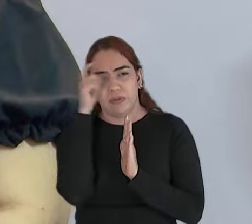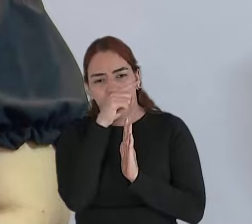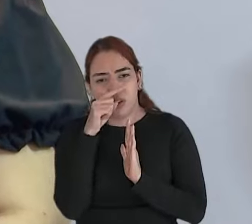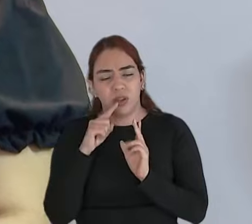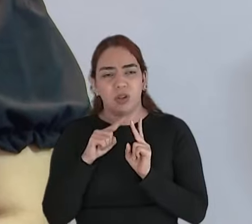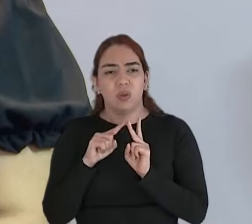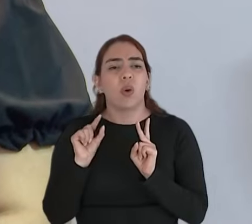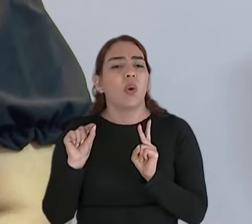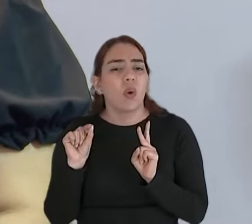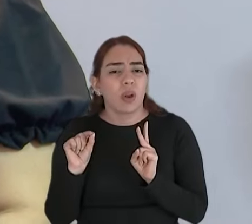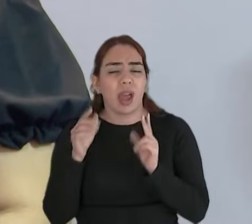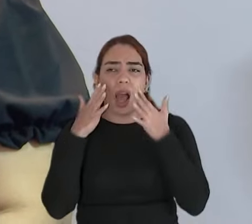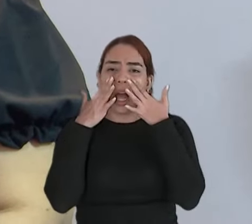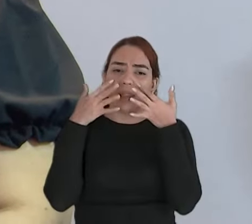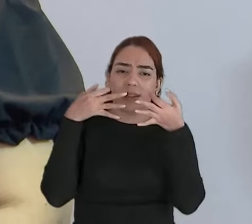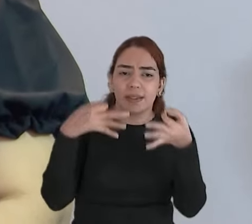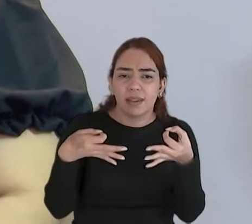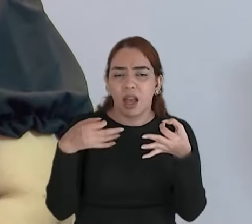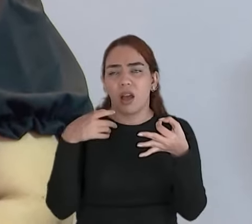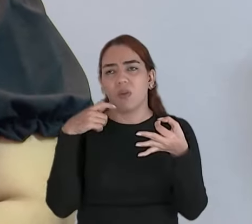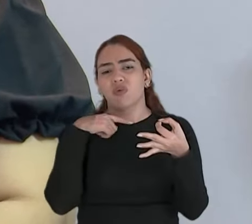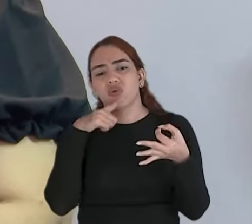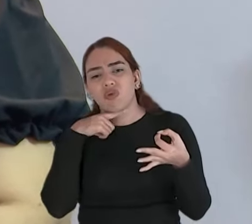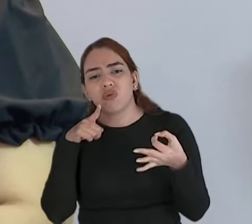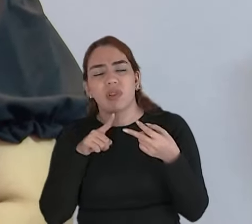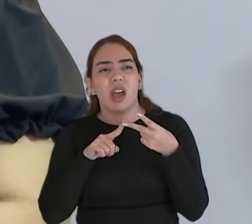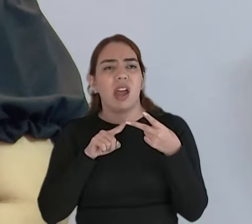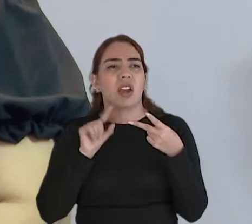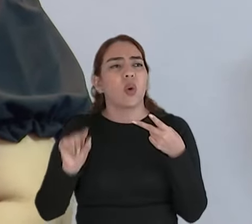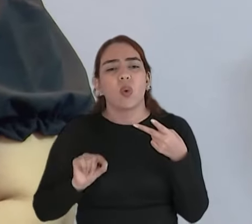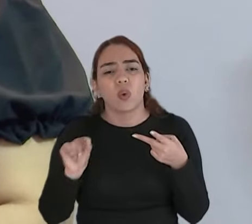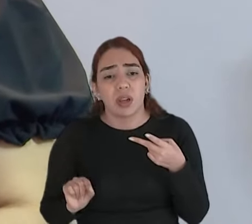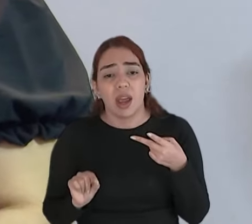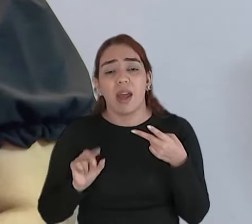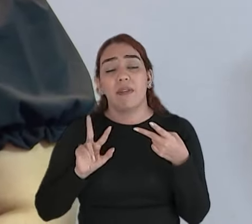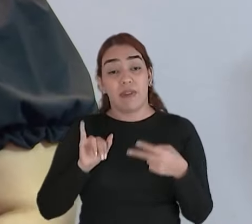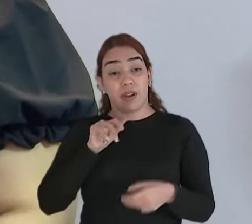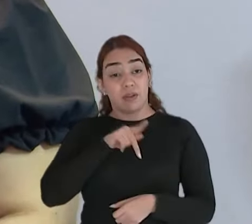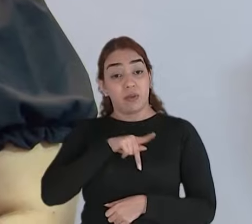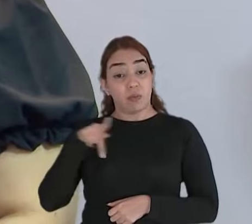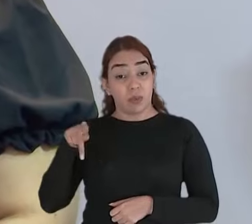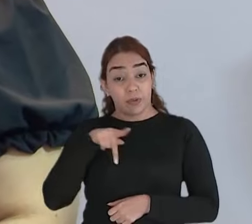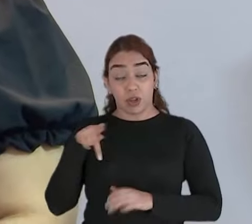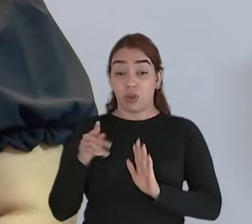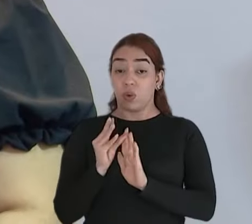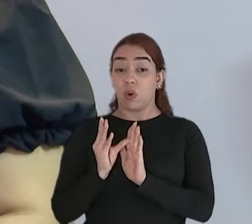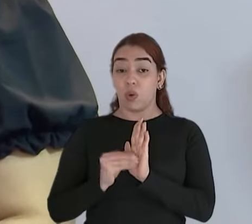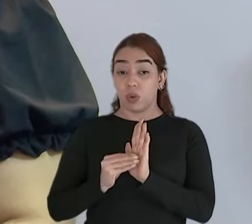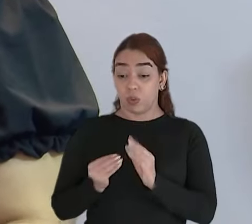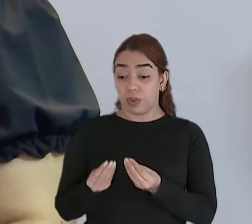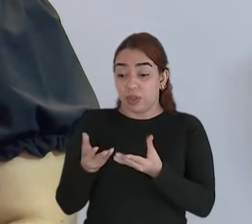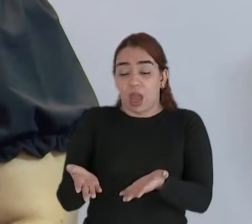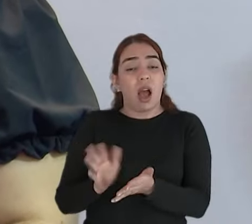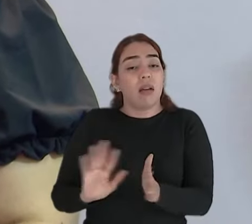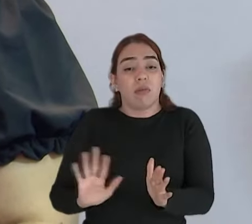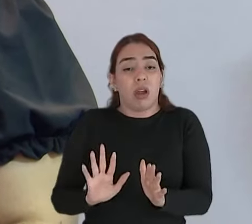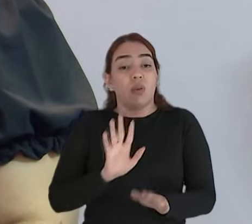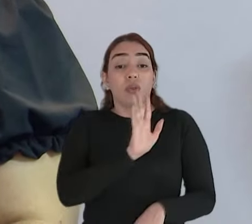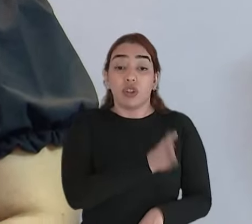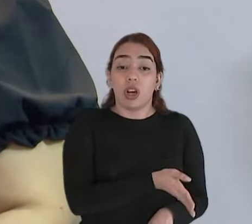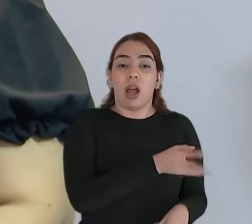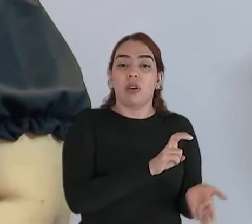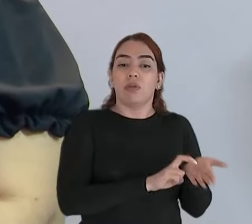com dificuldade de atenção, de concentração. Então, isso que o professor do AE vai trabalhar. Ele não vai trabalhar conteúdo, porque isso a criança já vê no ensino